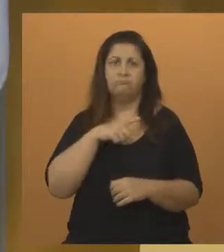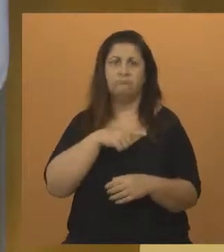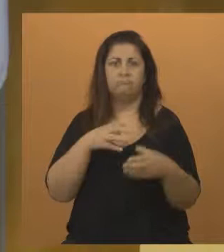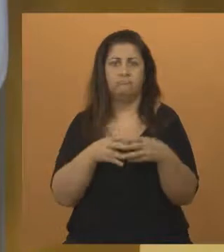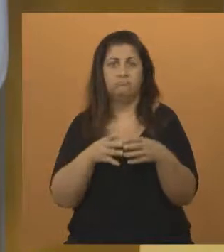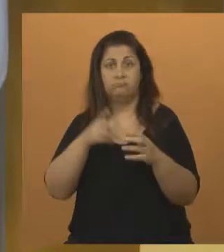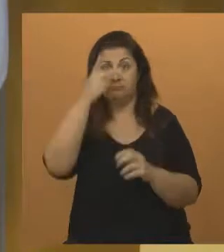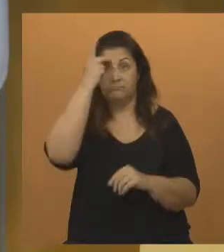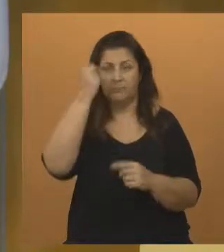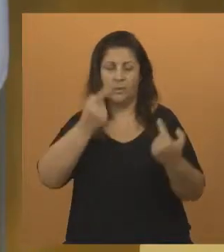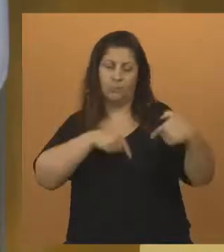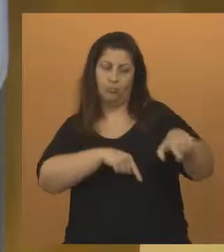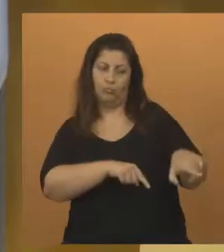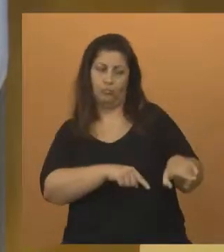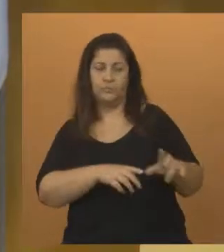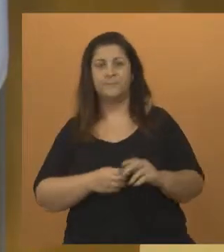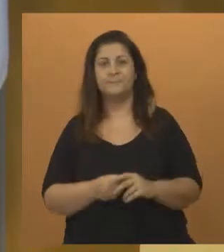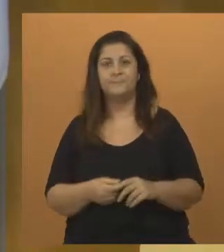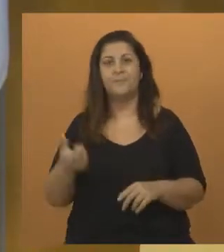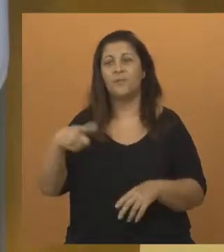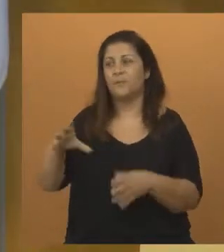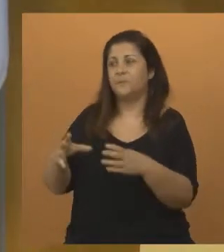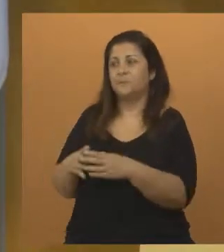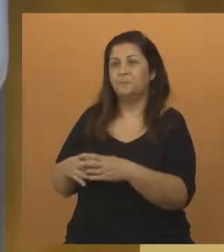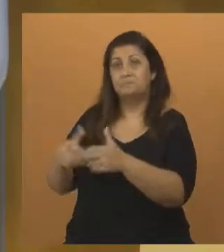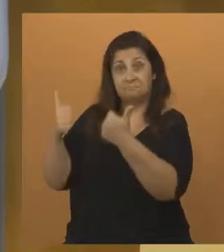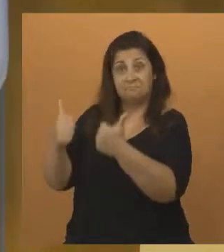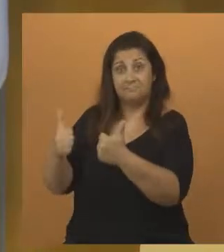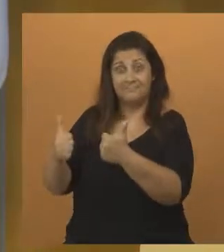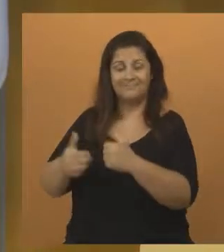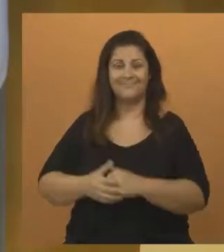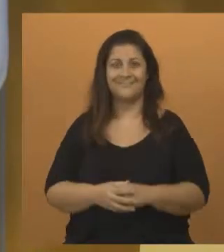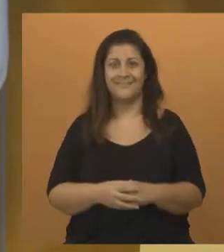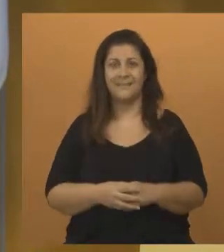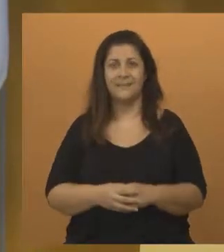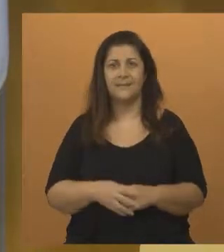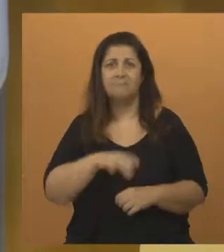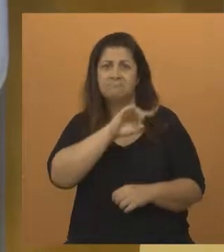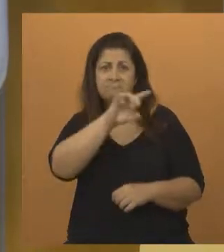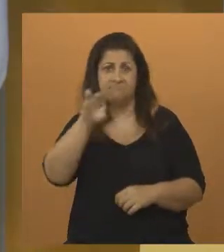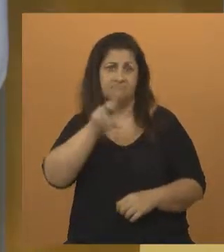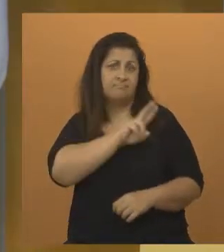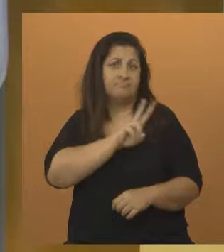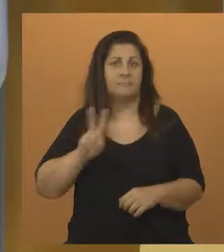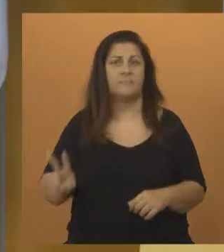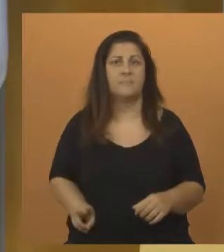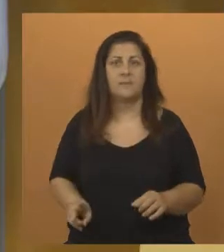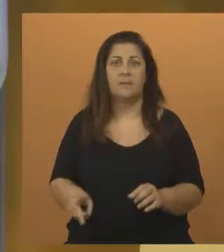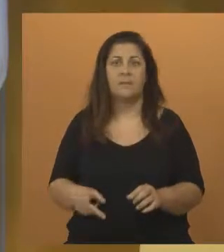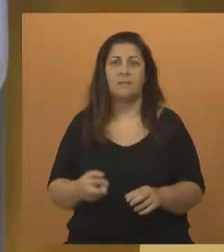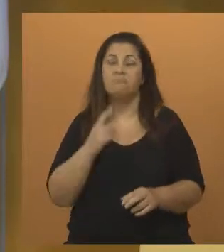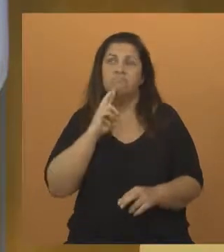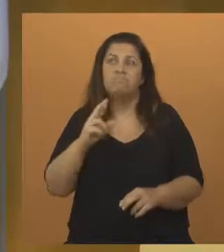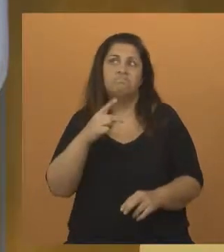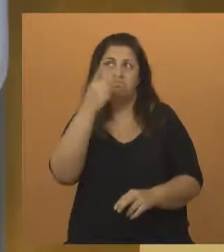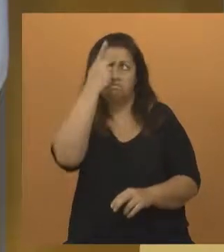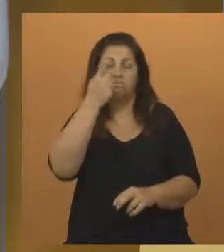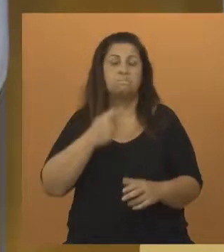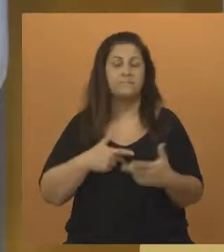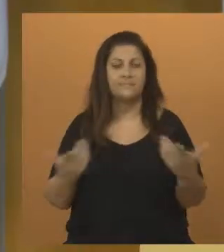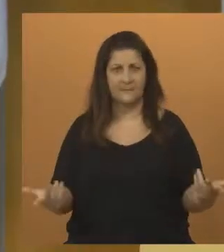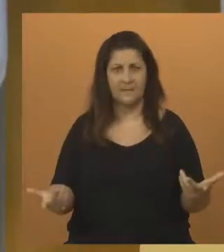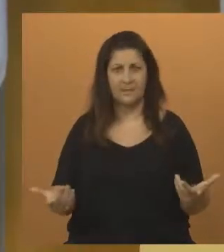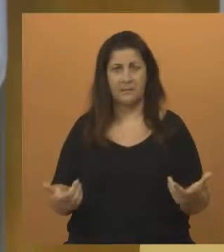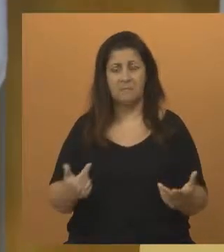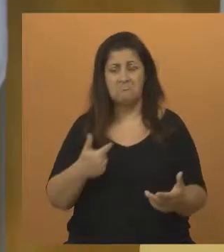de pessoas contrário e haverá um grupo de pessoas a favor. E aí cada vereador tem que responder por si. E para mim é